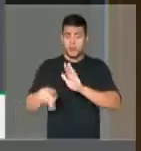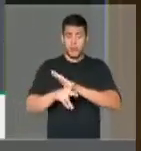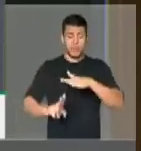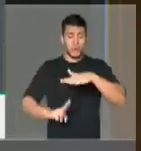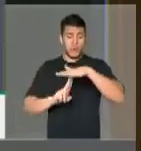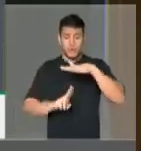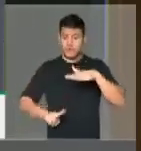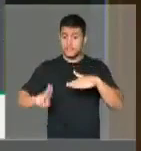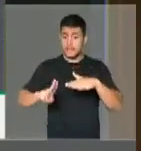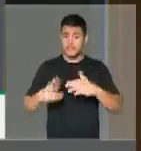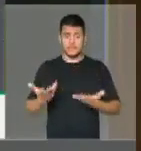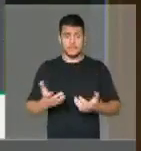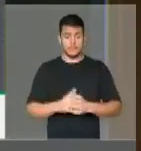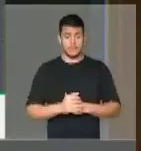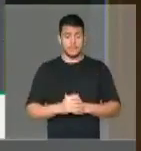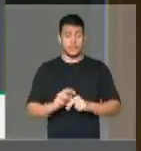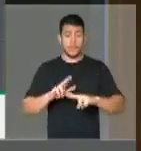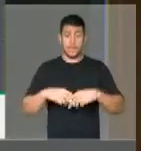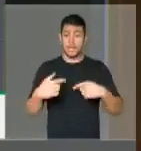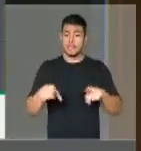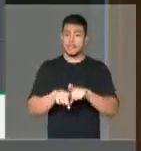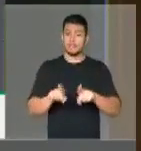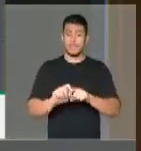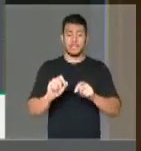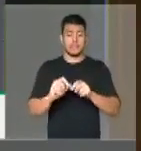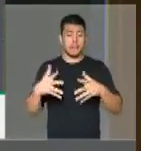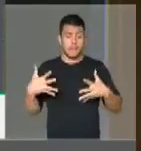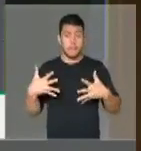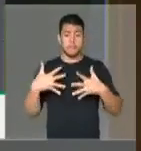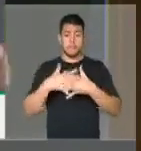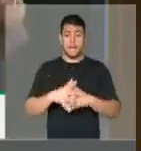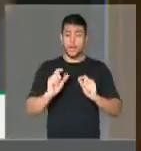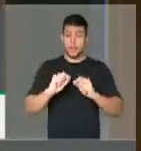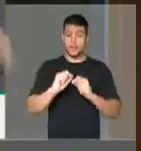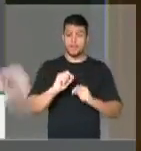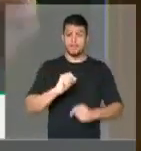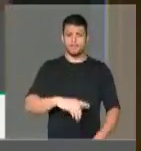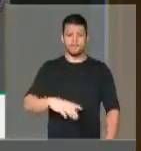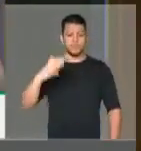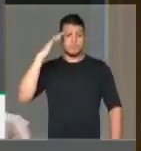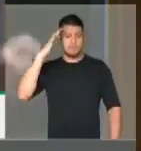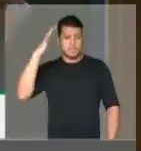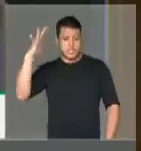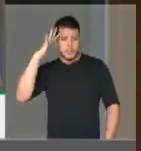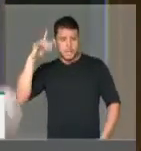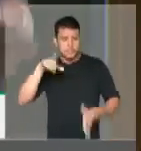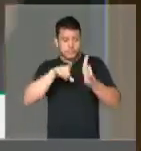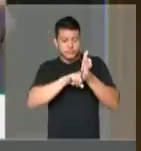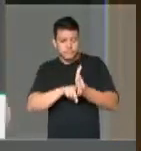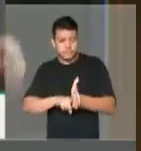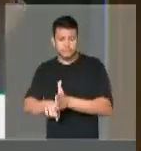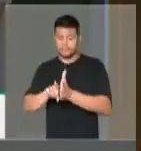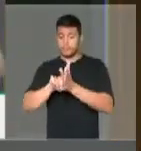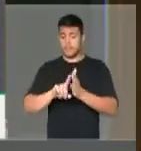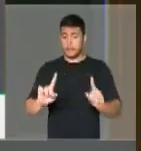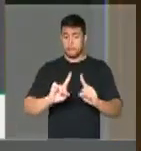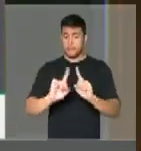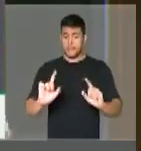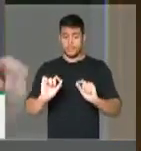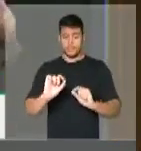universidades e institutos técnicos, porque vai coibir o pensamento crítico, este parlamento não pode